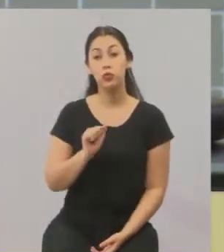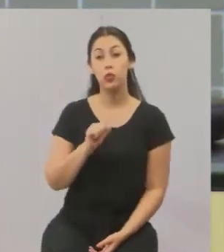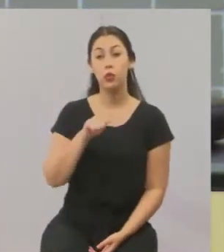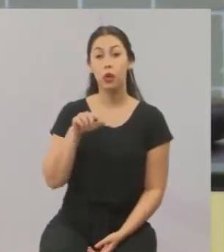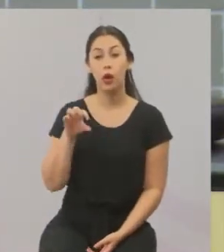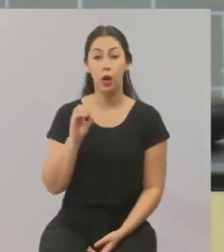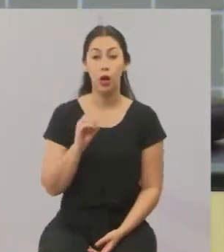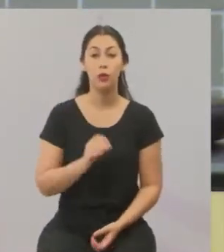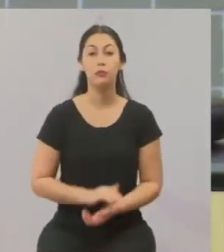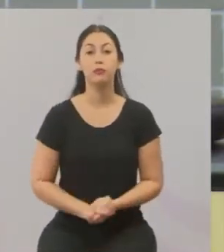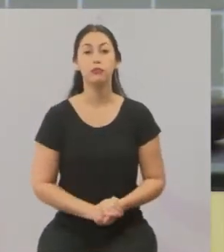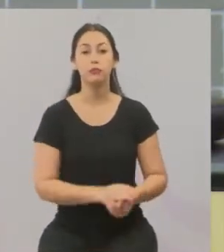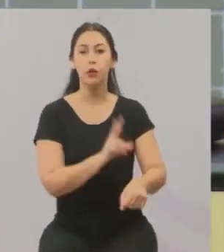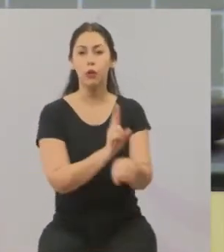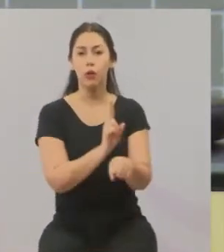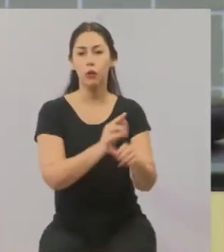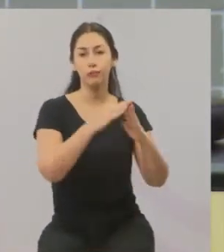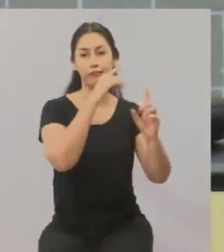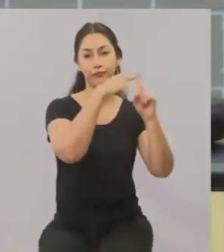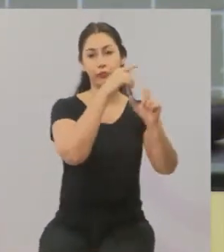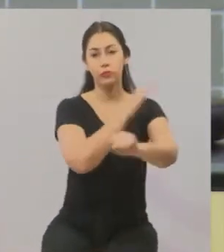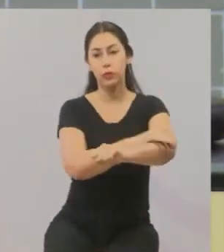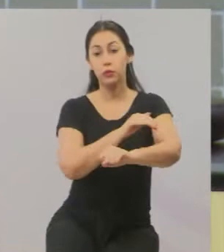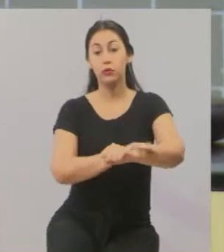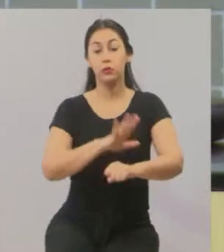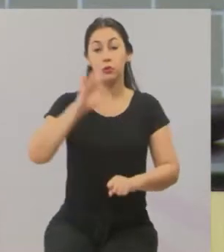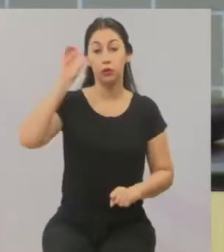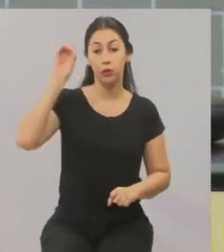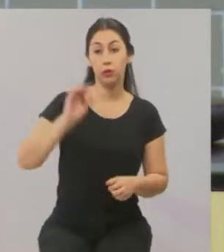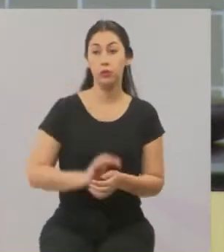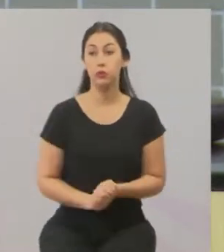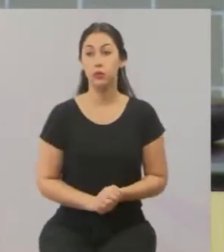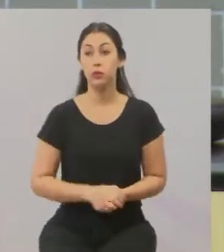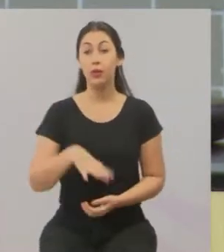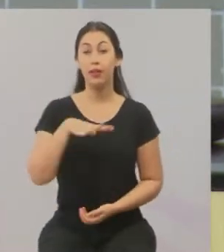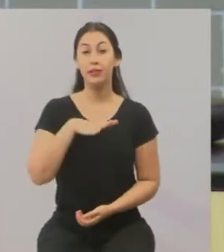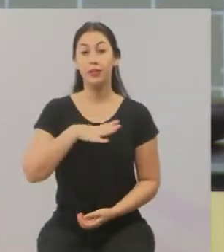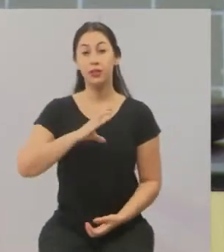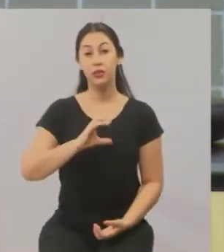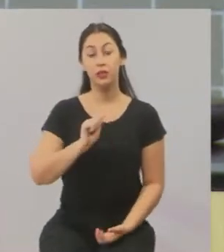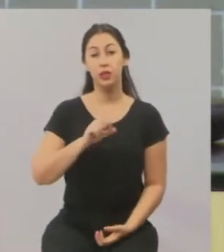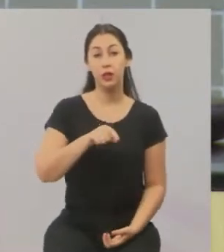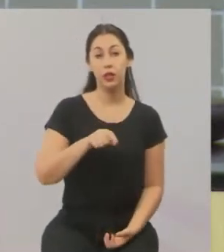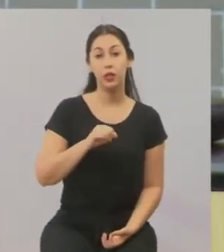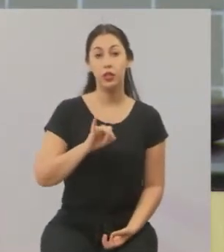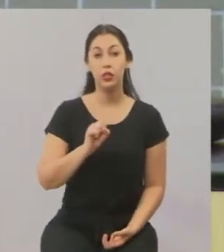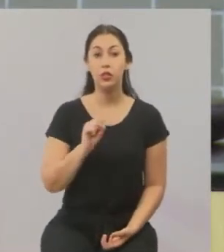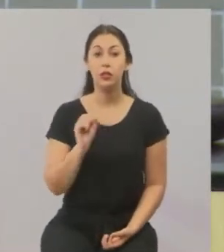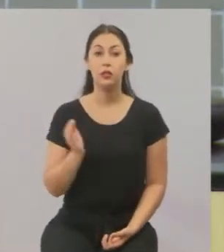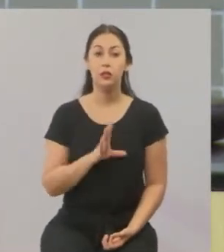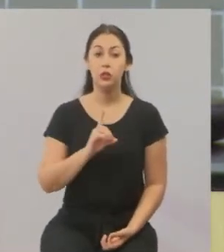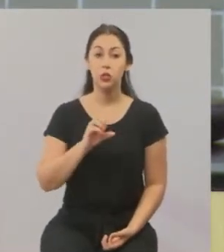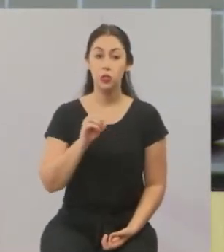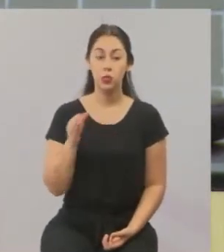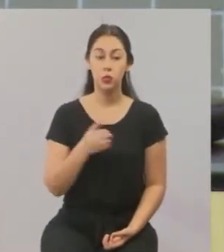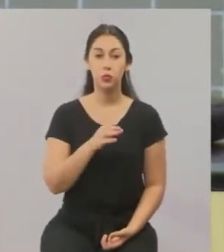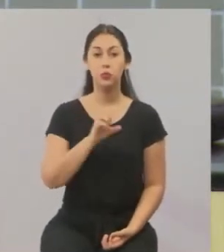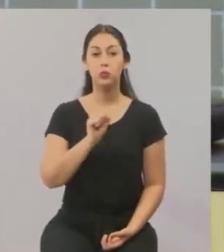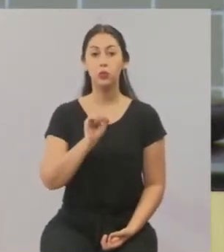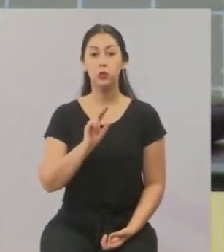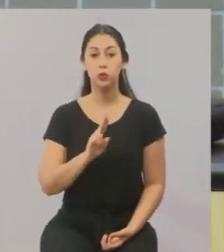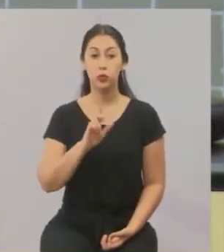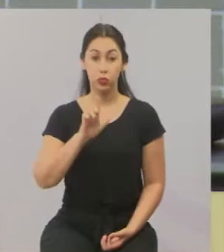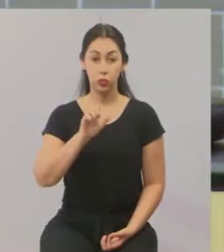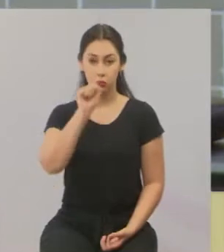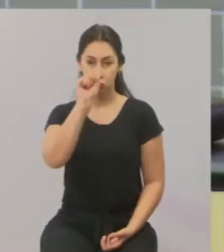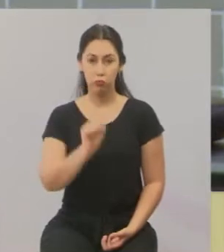dirigente da Assembleia de Deus, Ministério Madureiras, na cidade de Caxias do Sul, Rio Grande do Sul,